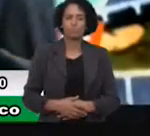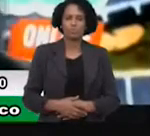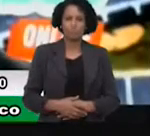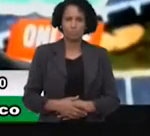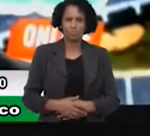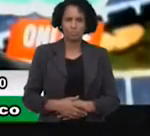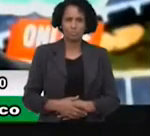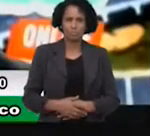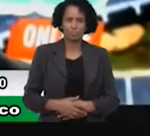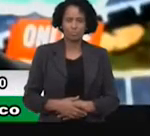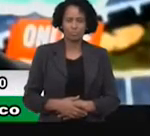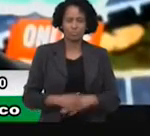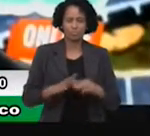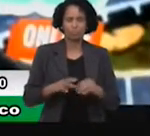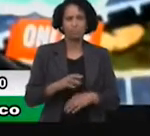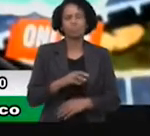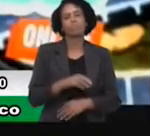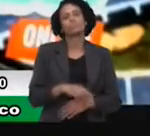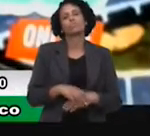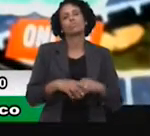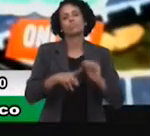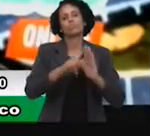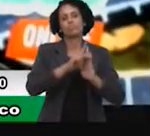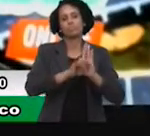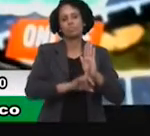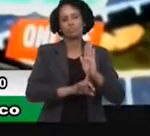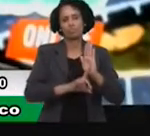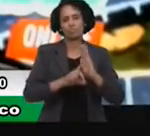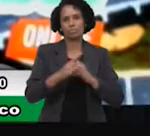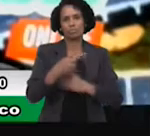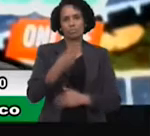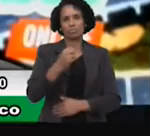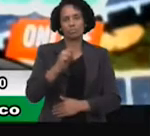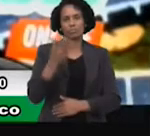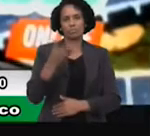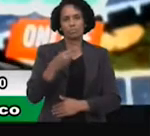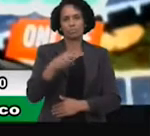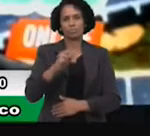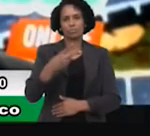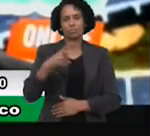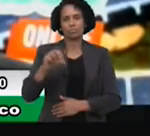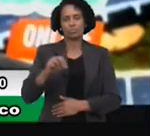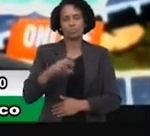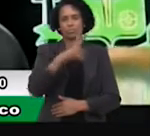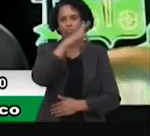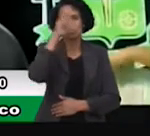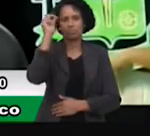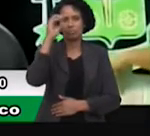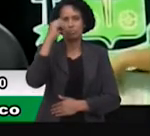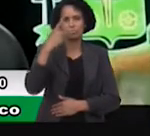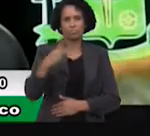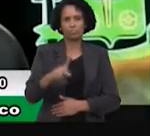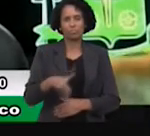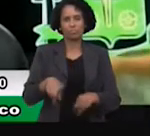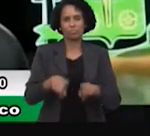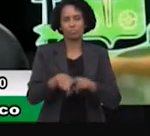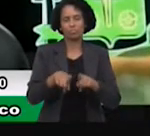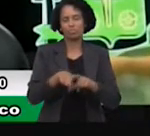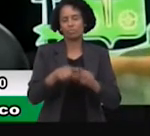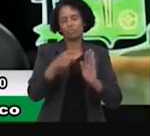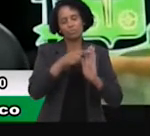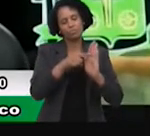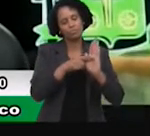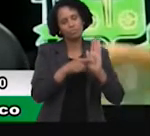PLC 28. Processo de lei complementar de número 28/2020, prefeitura do município de Osasco. Disciplina e estabelece